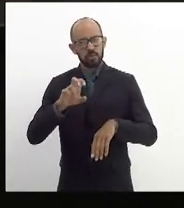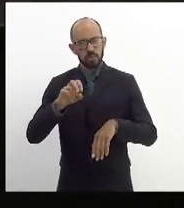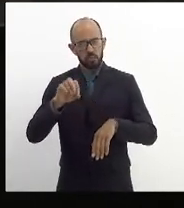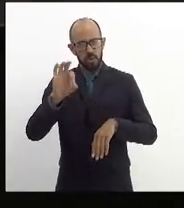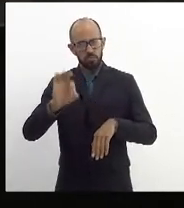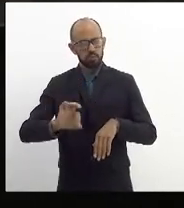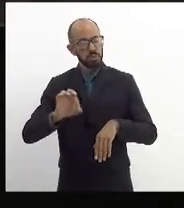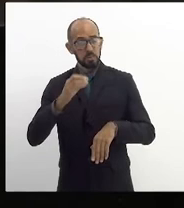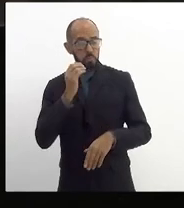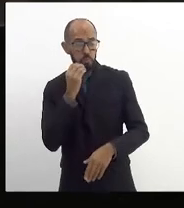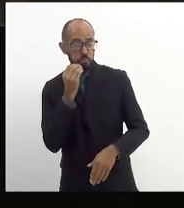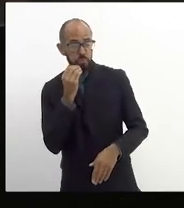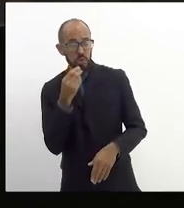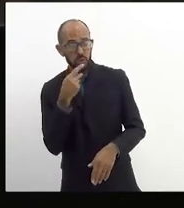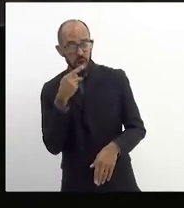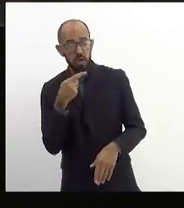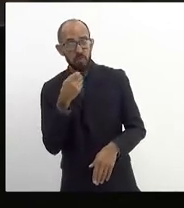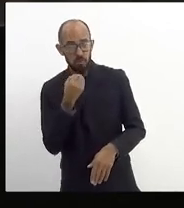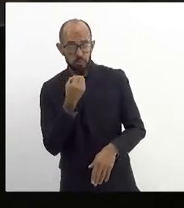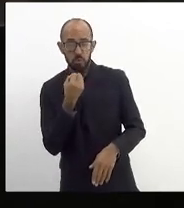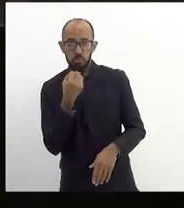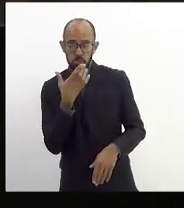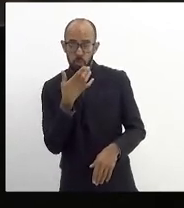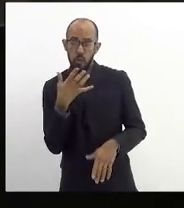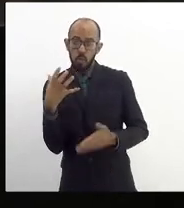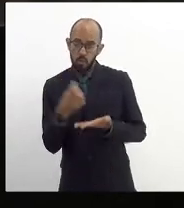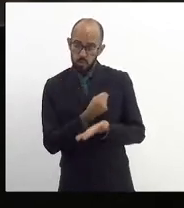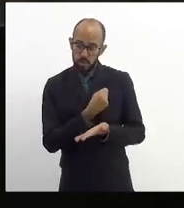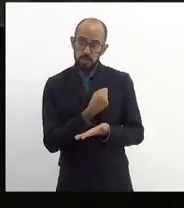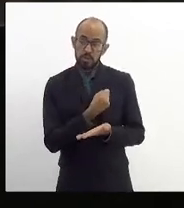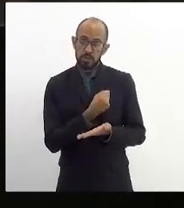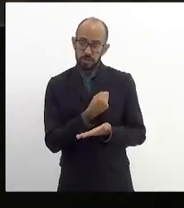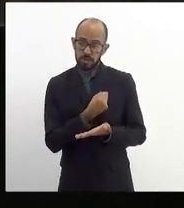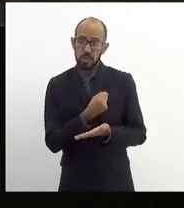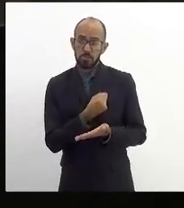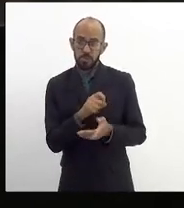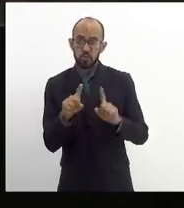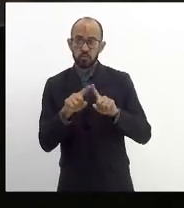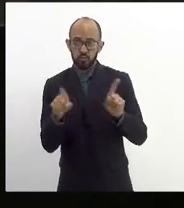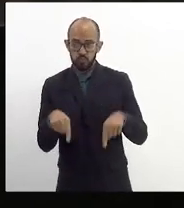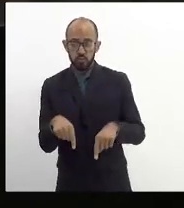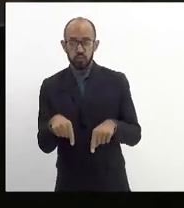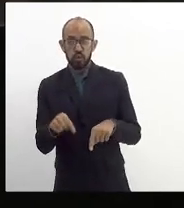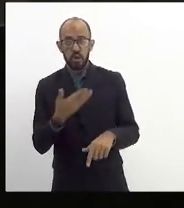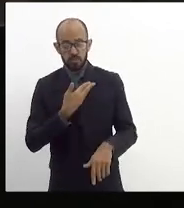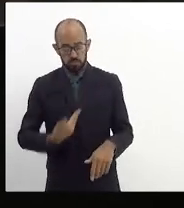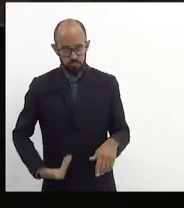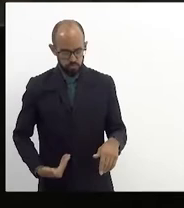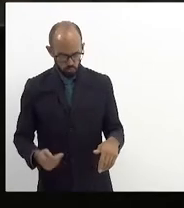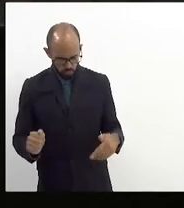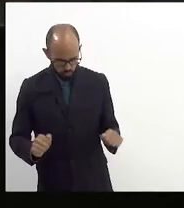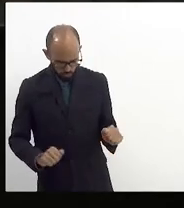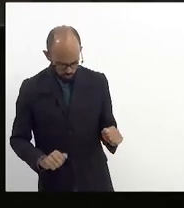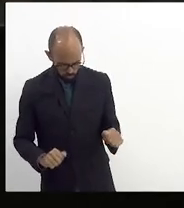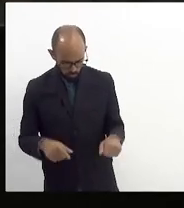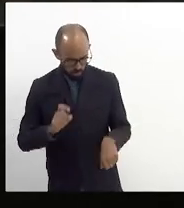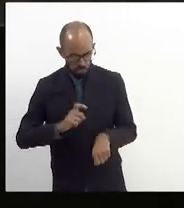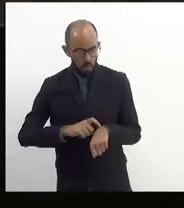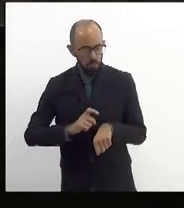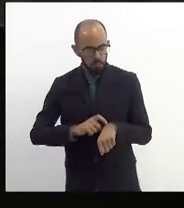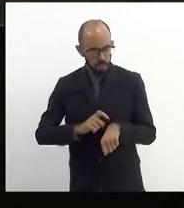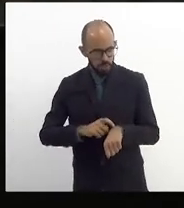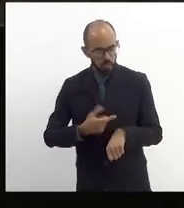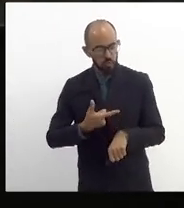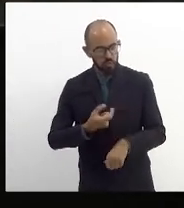Poderíamos dizer que foi uma boa Conquista trazida pelos servidores públicos cujo